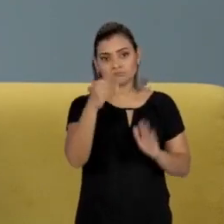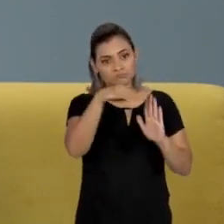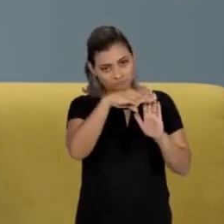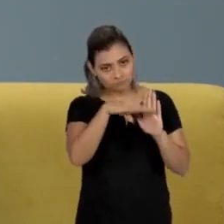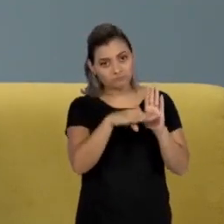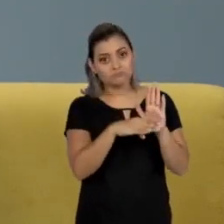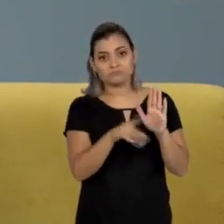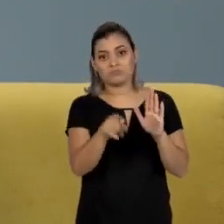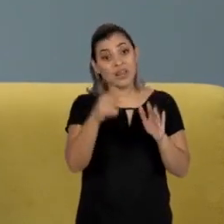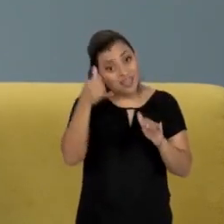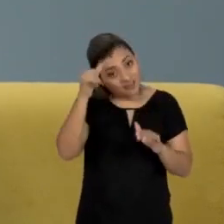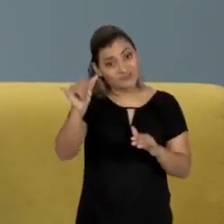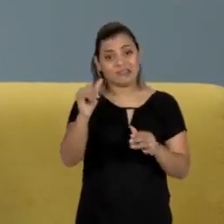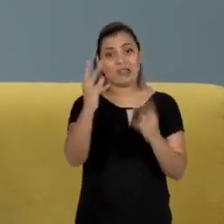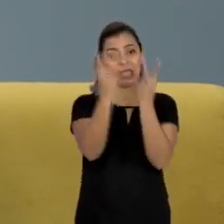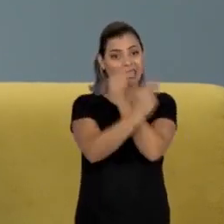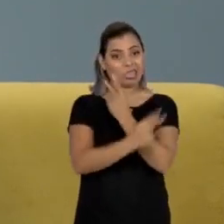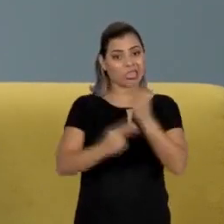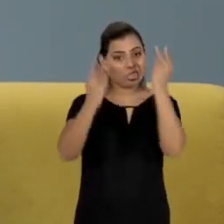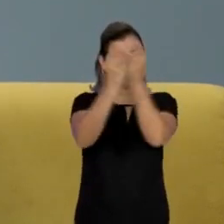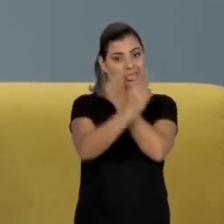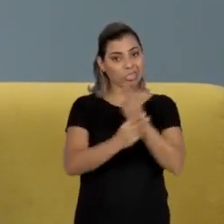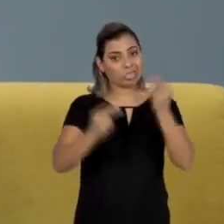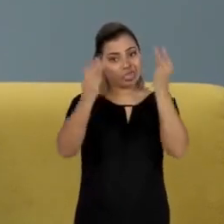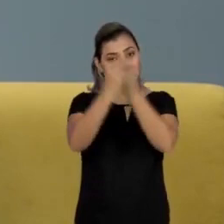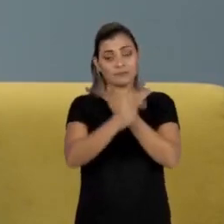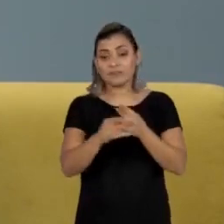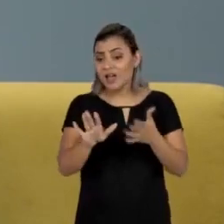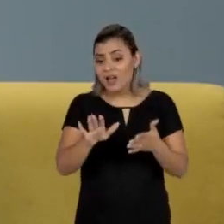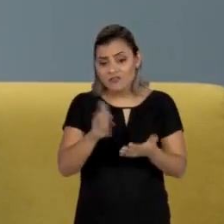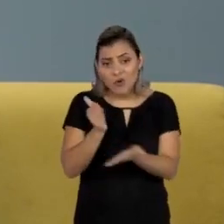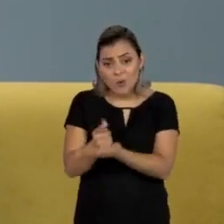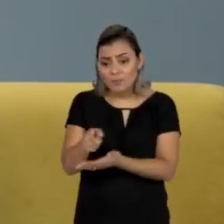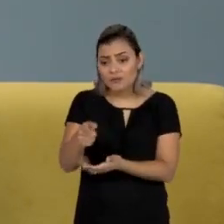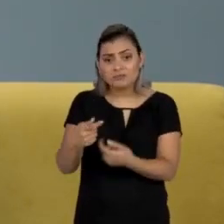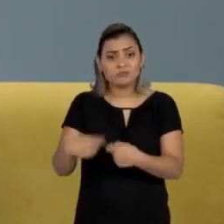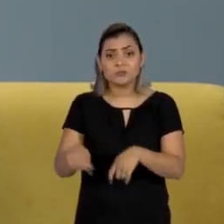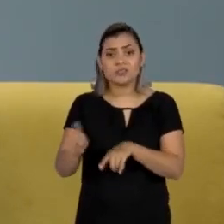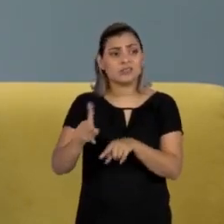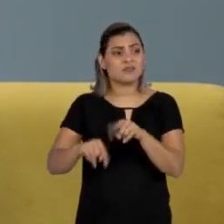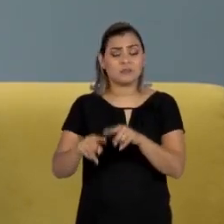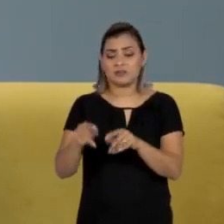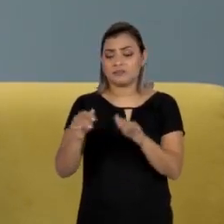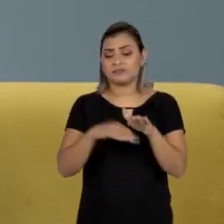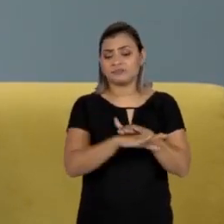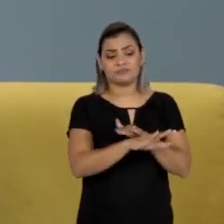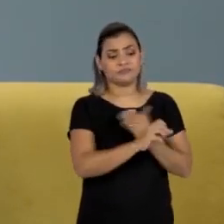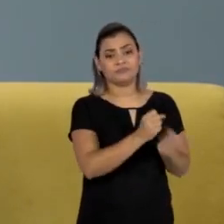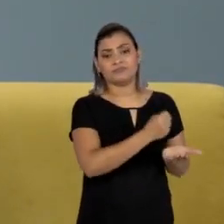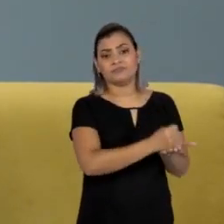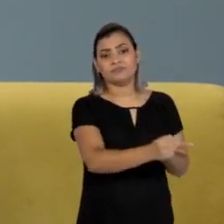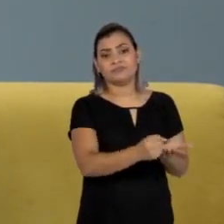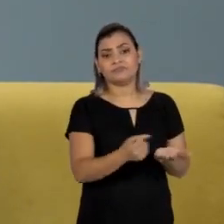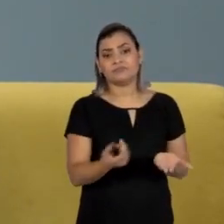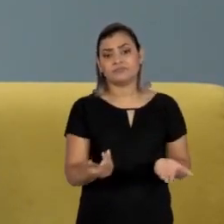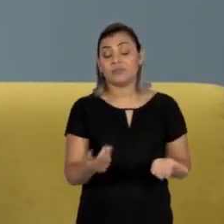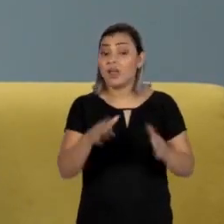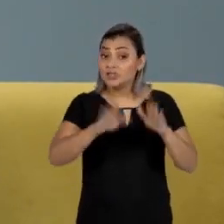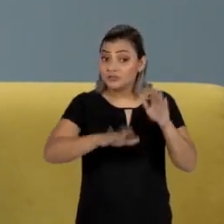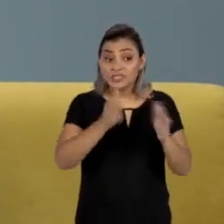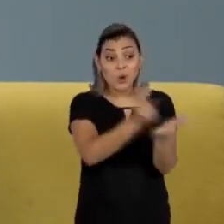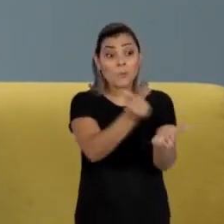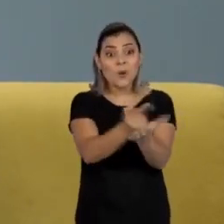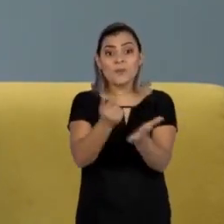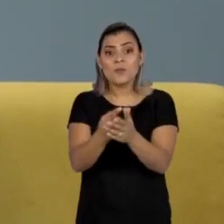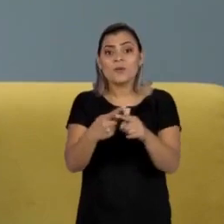você não cair nesse impulso de comprar algo que às vezes você nem precisa porque está com desconto. Às vezes a gente compra quantidades de coisa